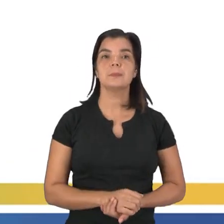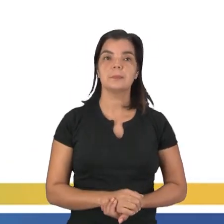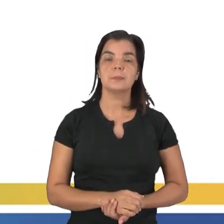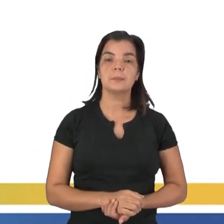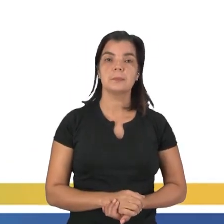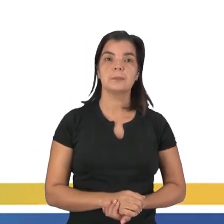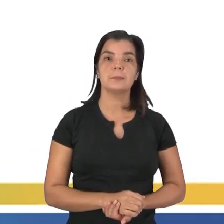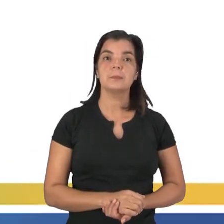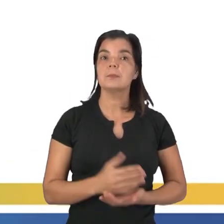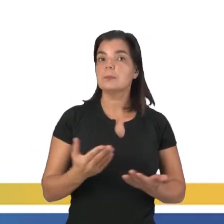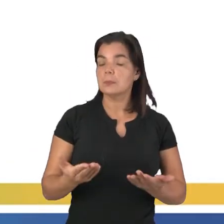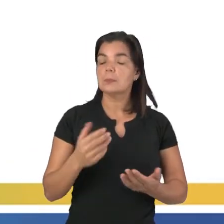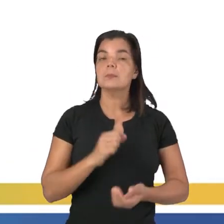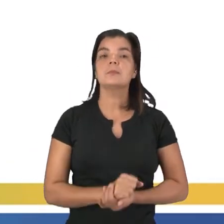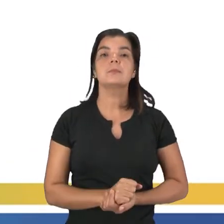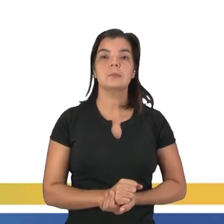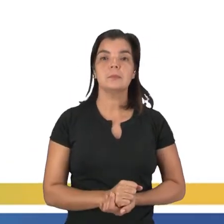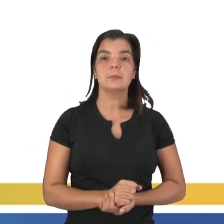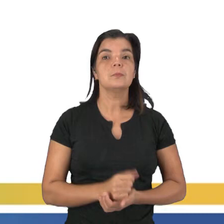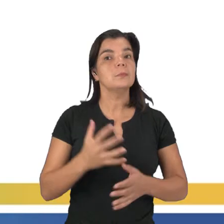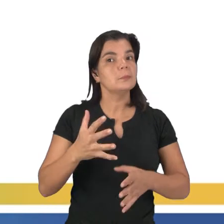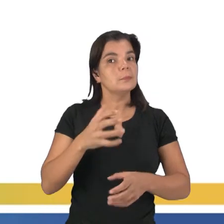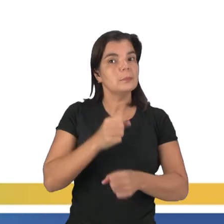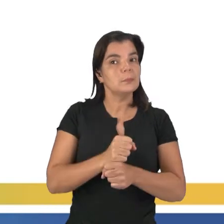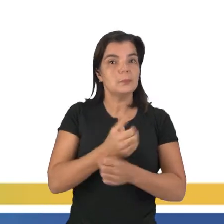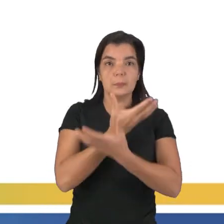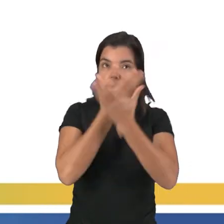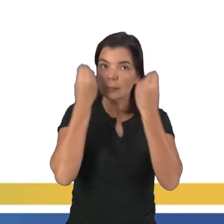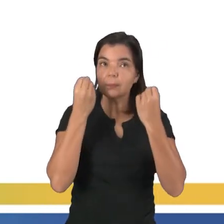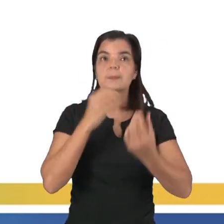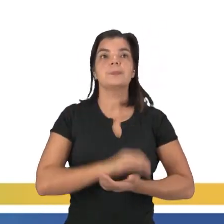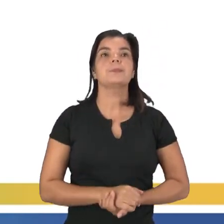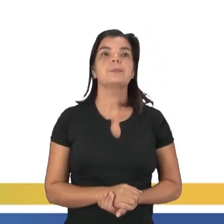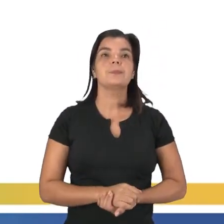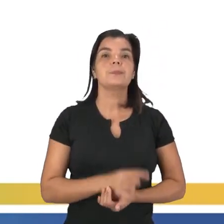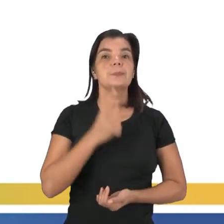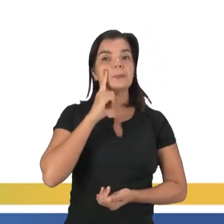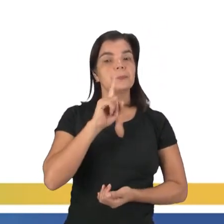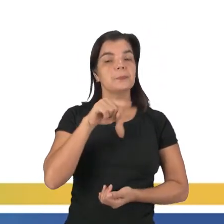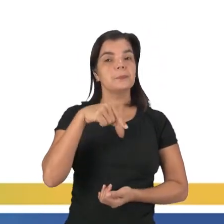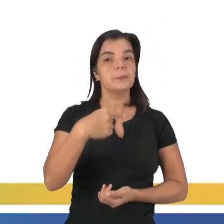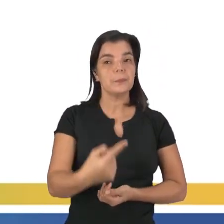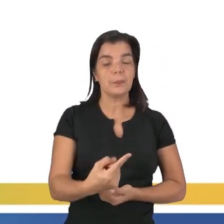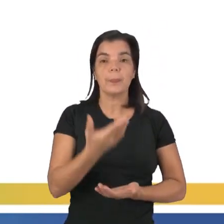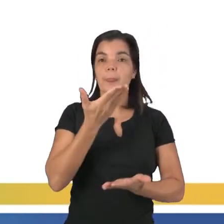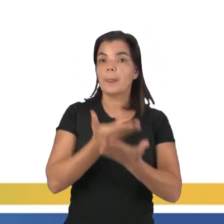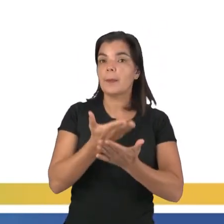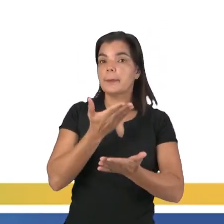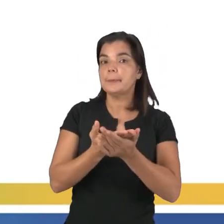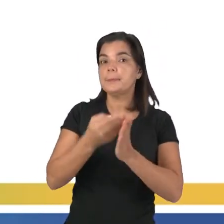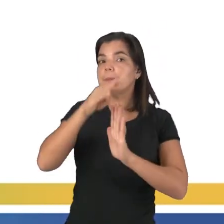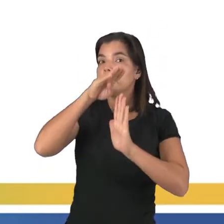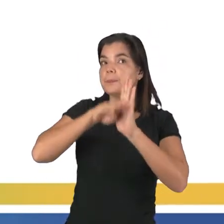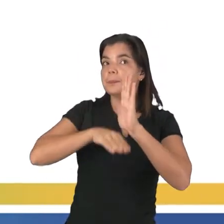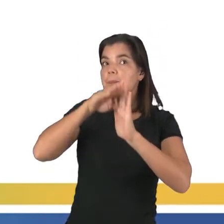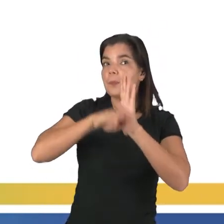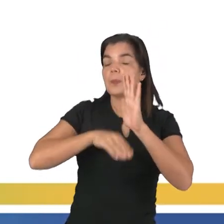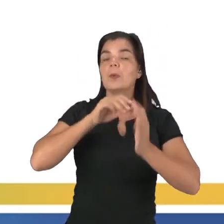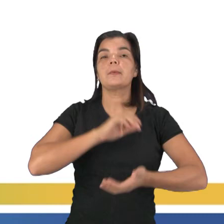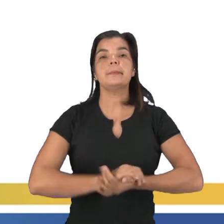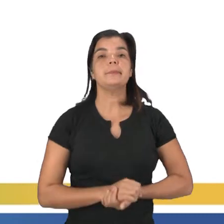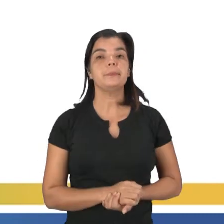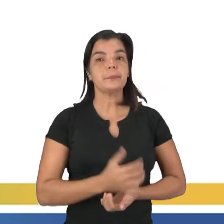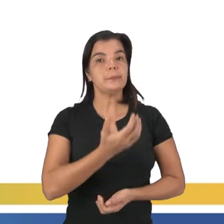7,933, ok? Essa é a parte da adição, não esqueça. Vamos prosseguindo aqui e vamos falar do segundo momento.